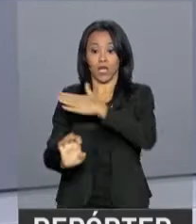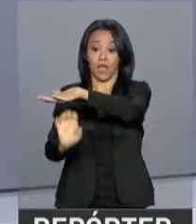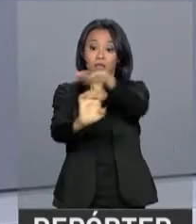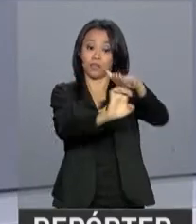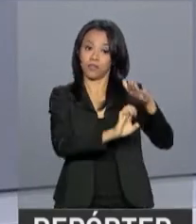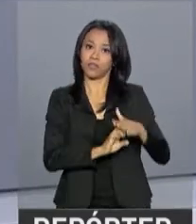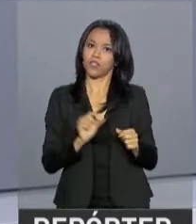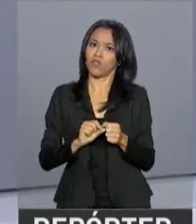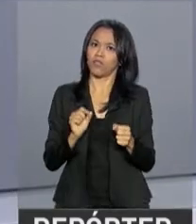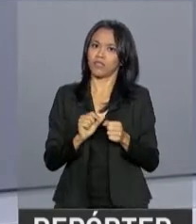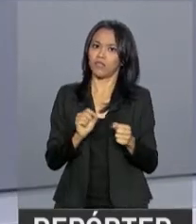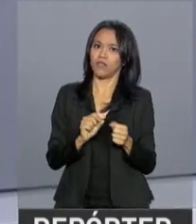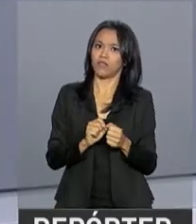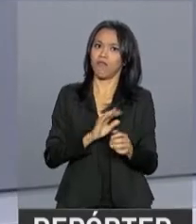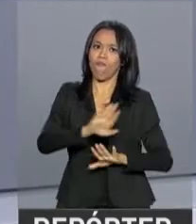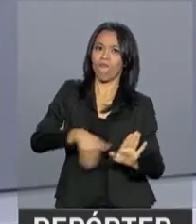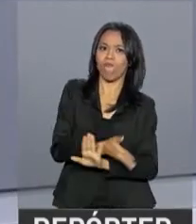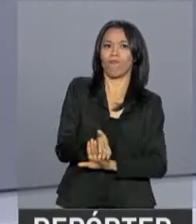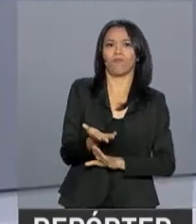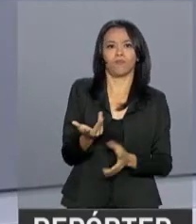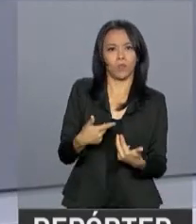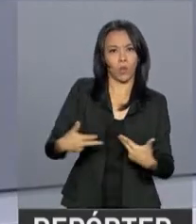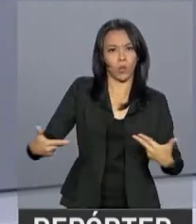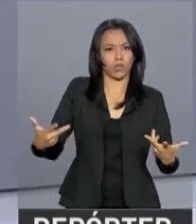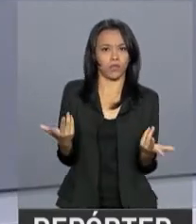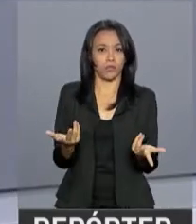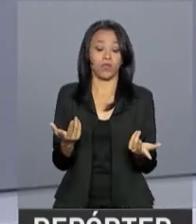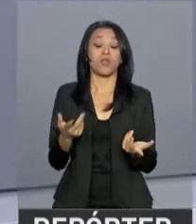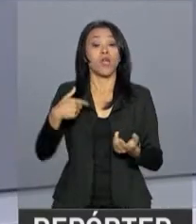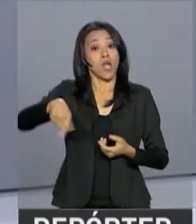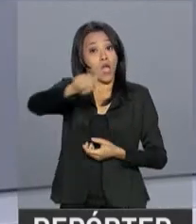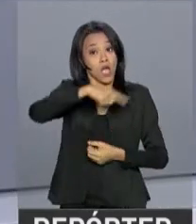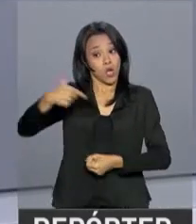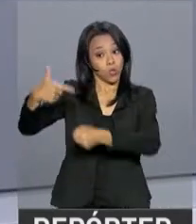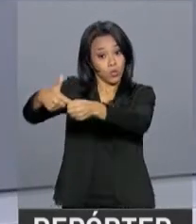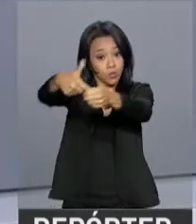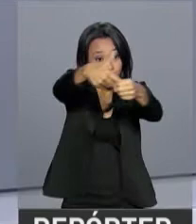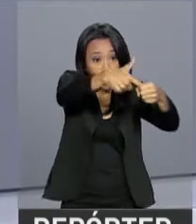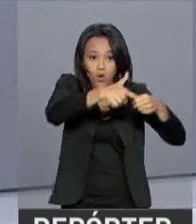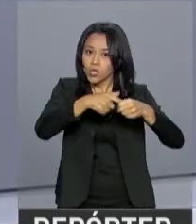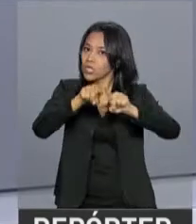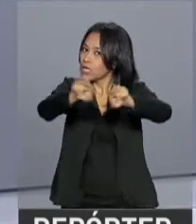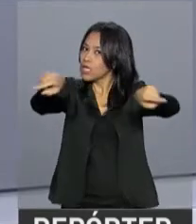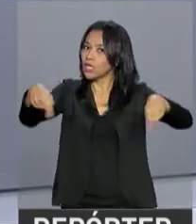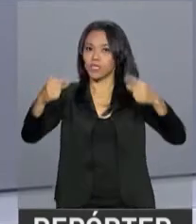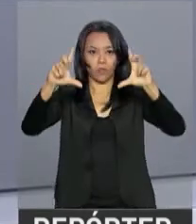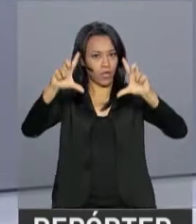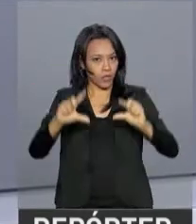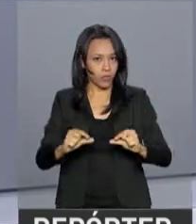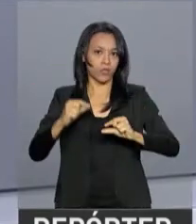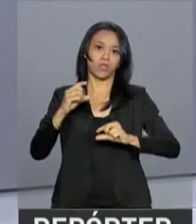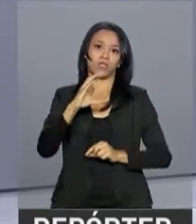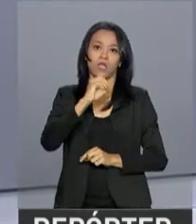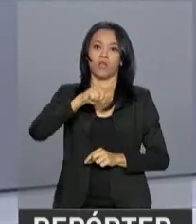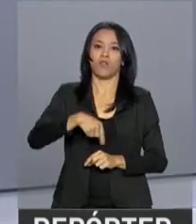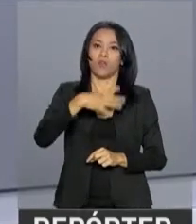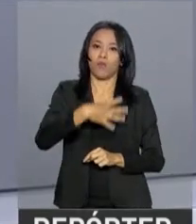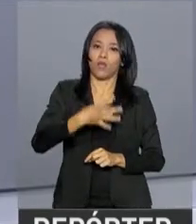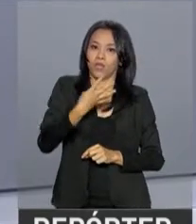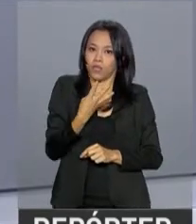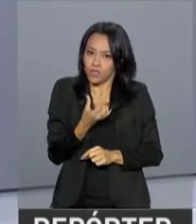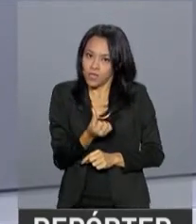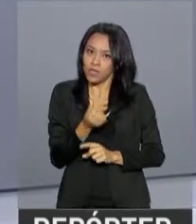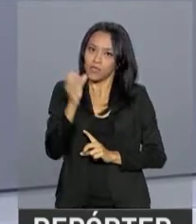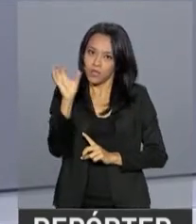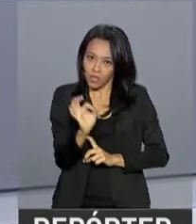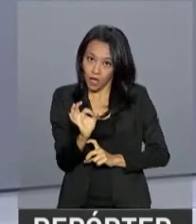durante a greve dos caminhoneiros os donos de postos que não aplicarem a redução de 46 centavos por litro do preço do